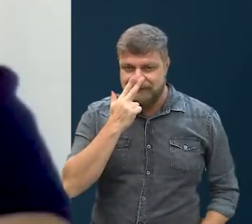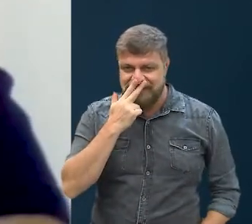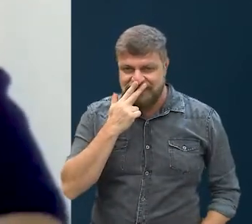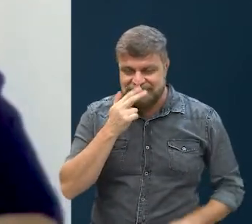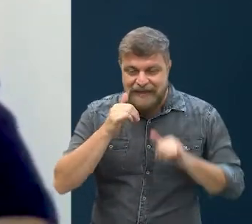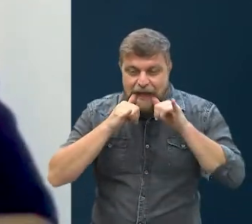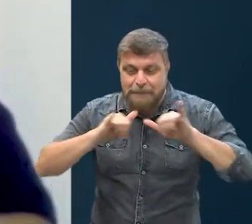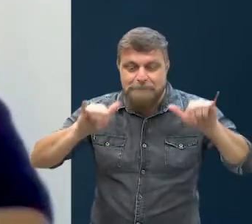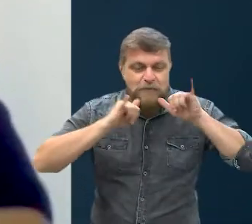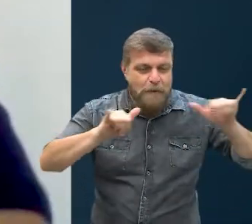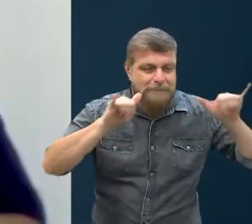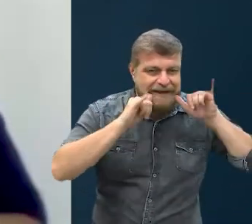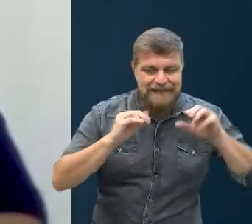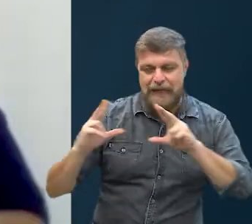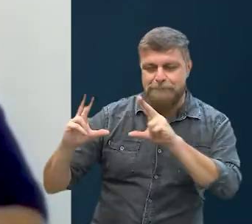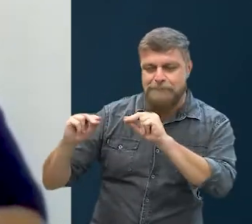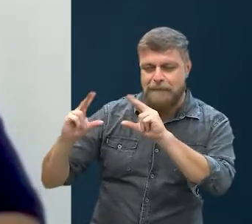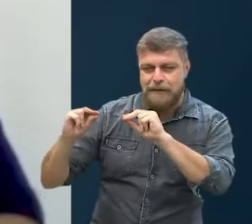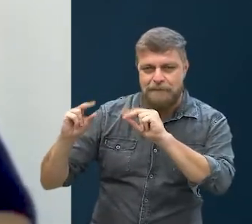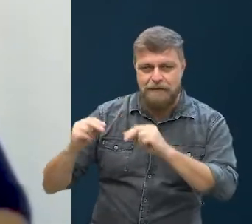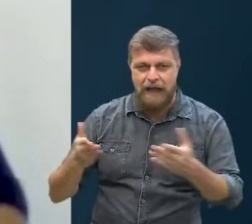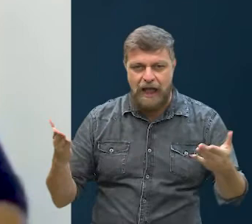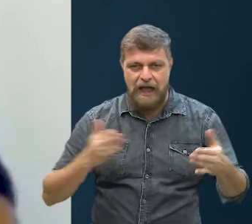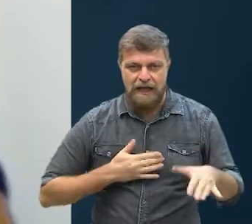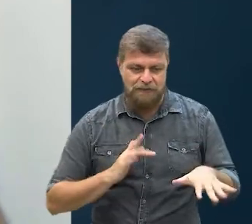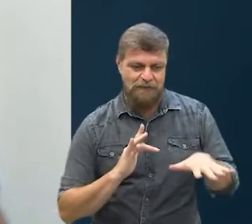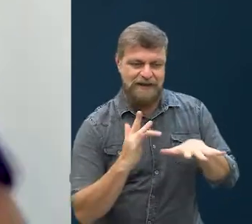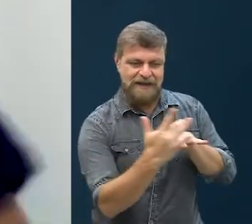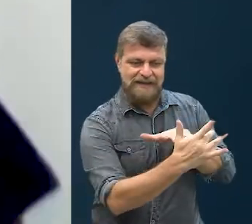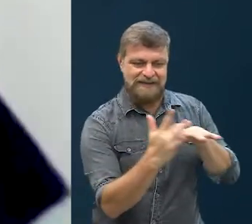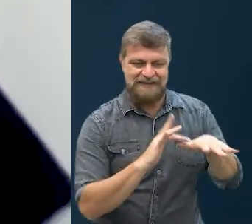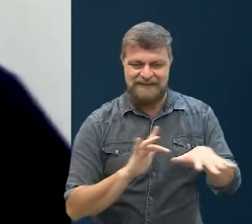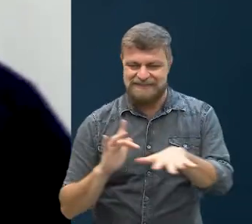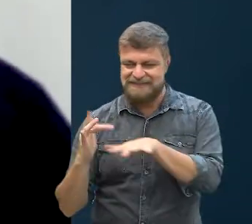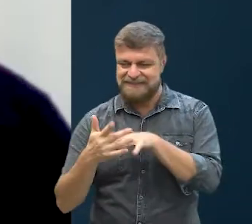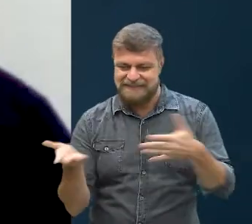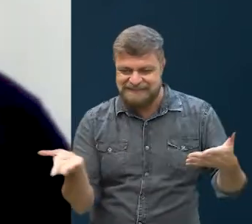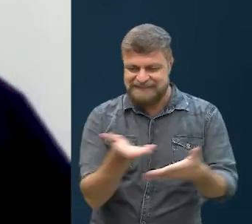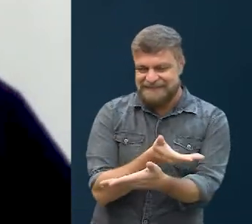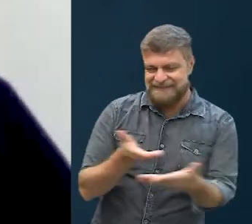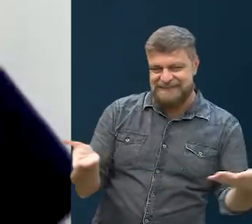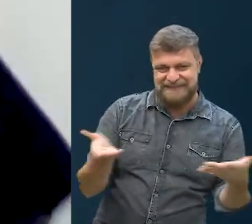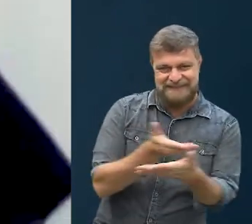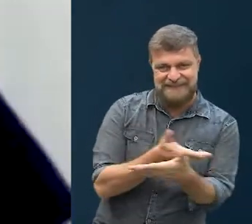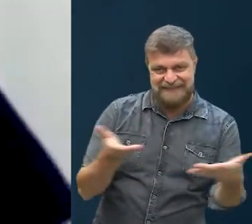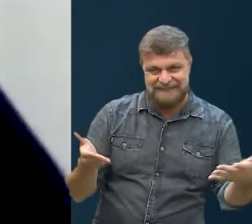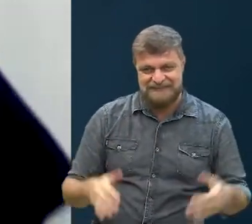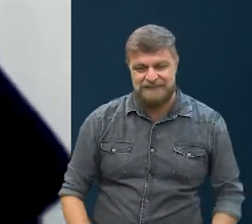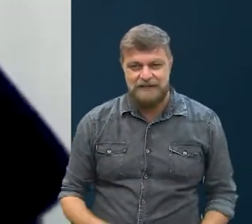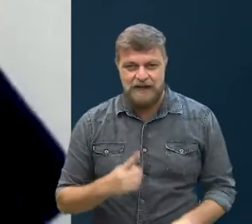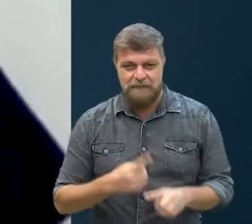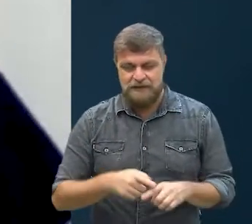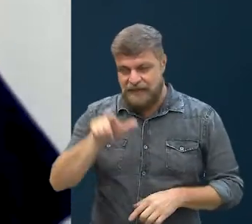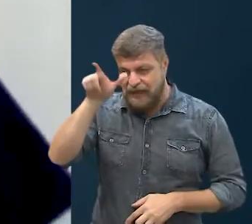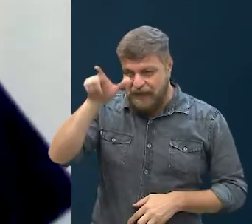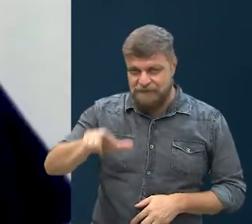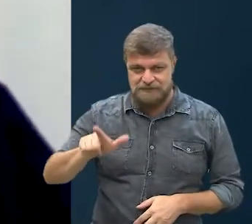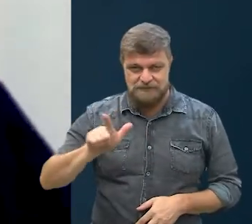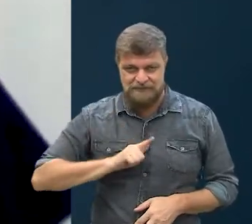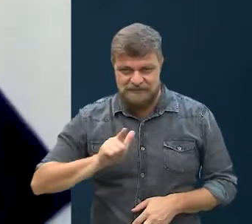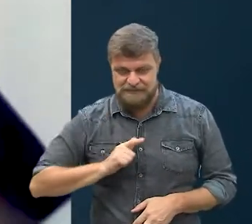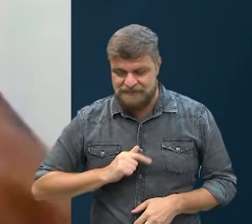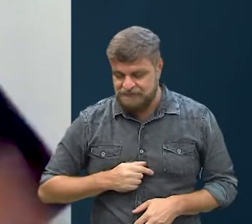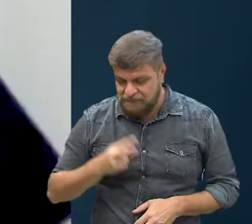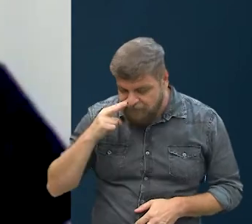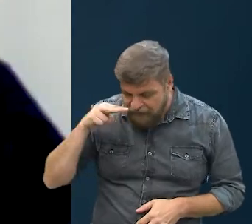boca a boca, agora virou net, né? Rede a rede. Por quê? Porque você está ali,